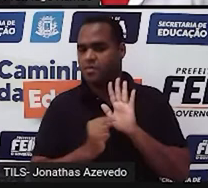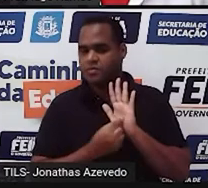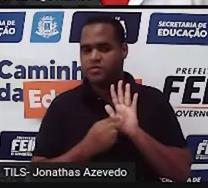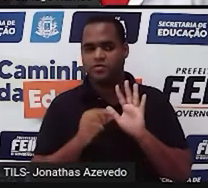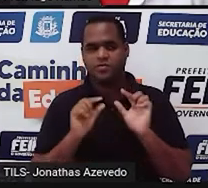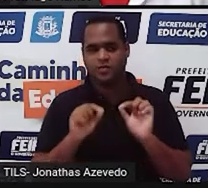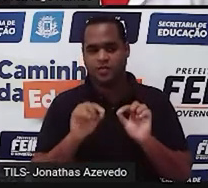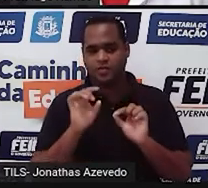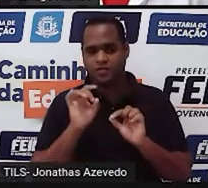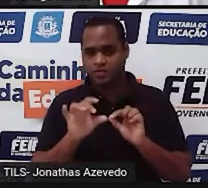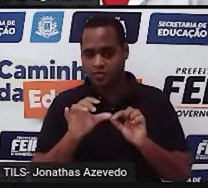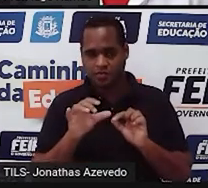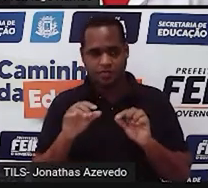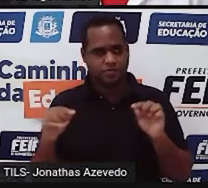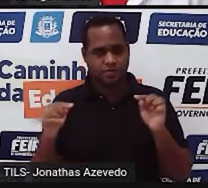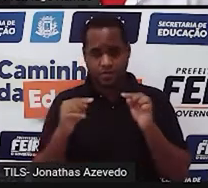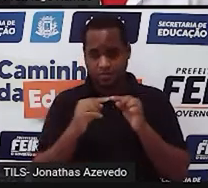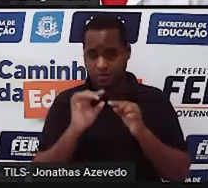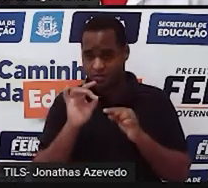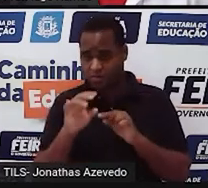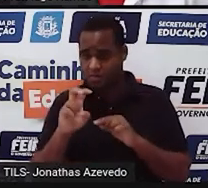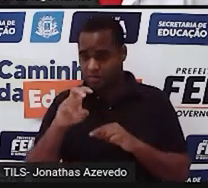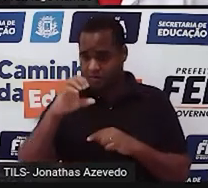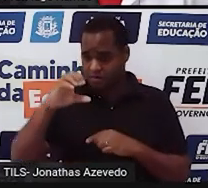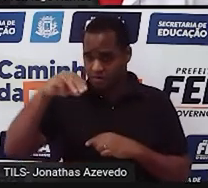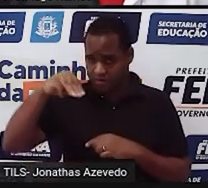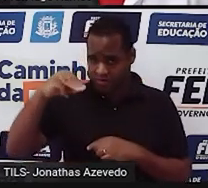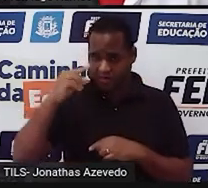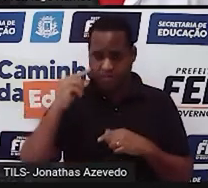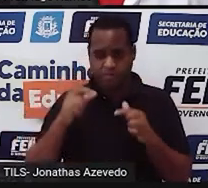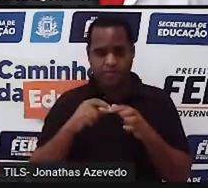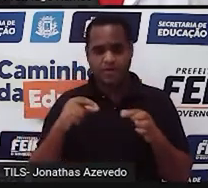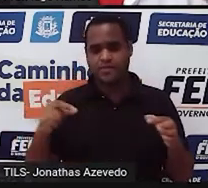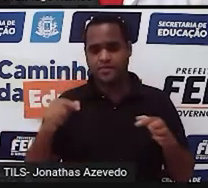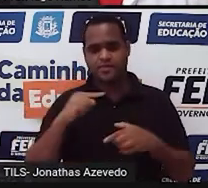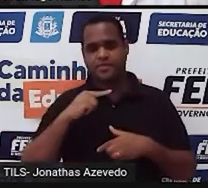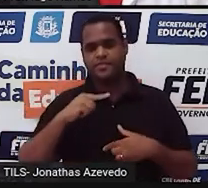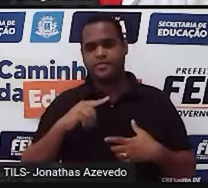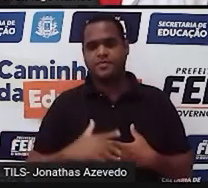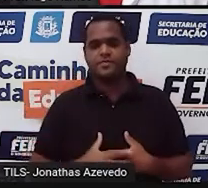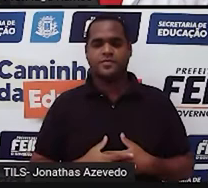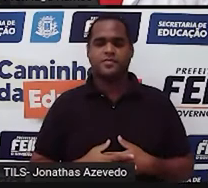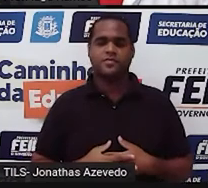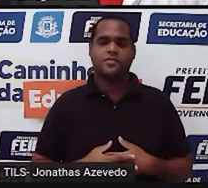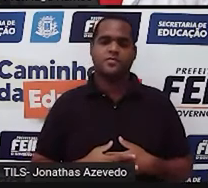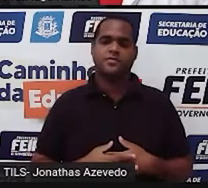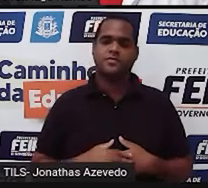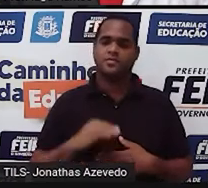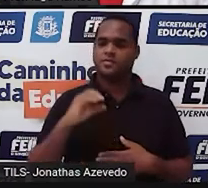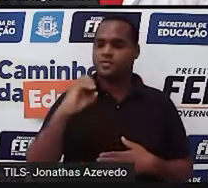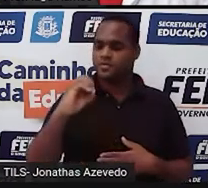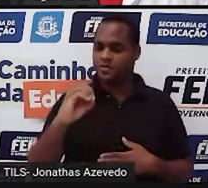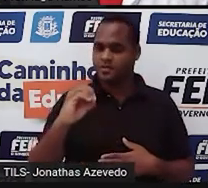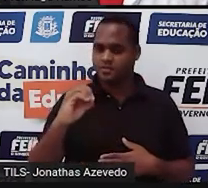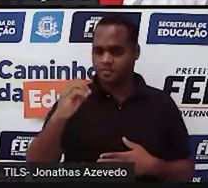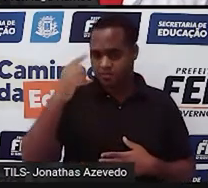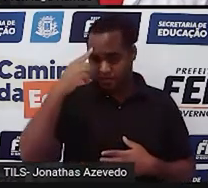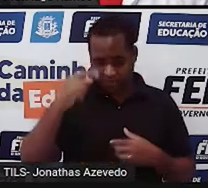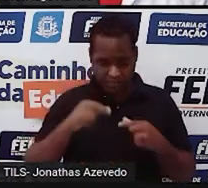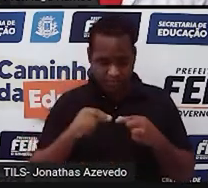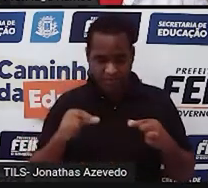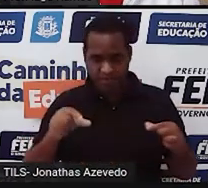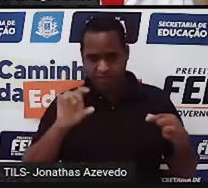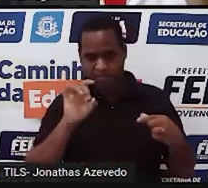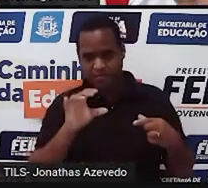agora você vai marcar um ponto na marcação 5 cm da reta tá você marca um ponto no zero da régua em